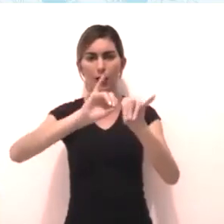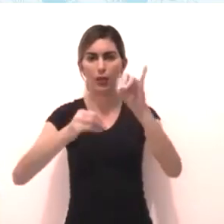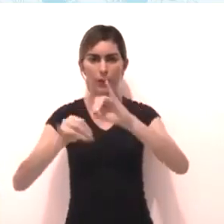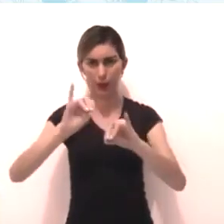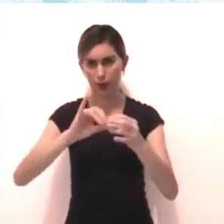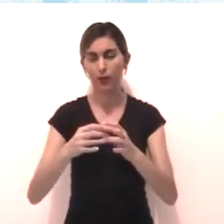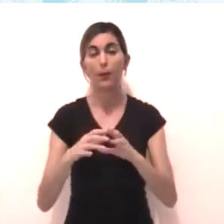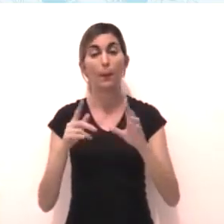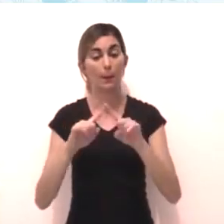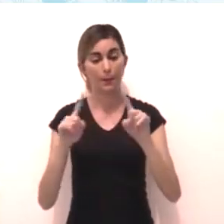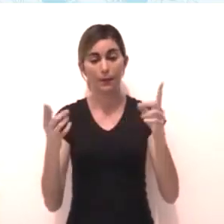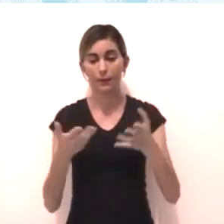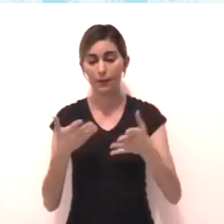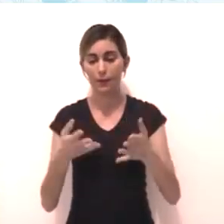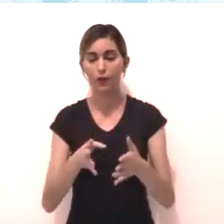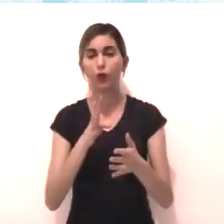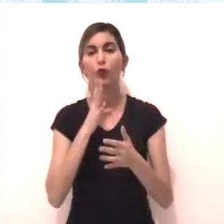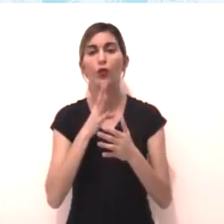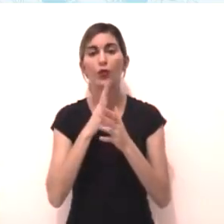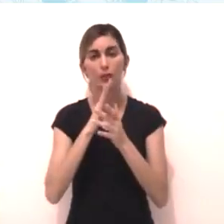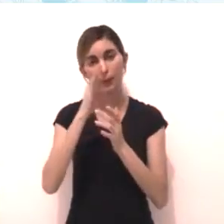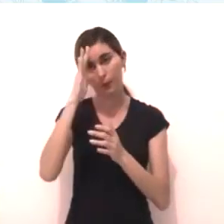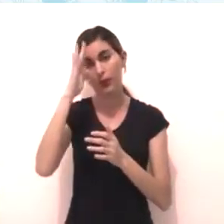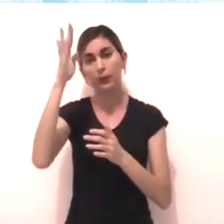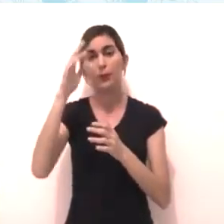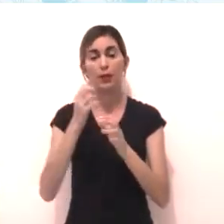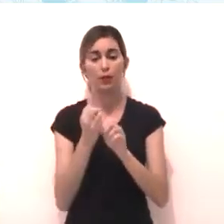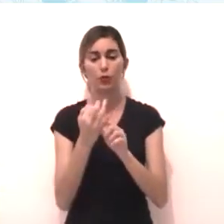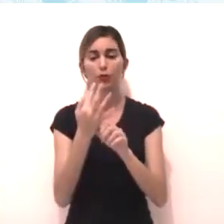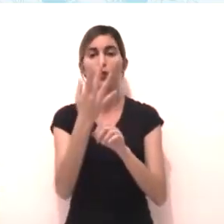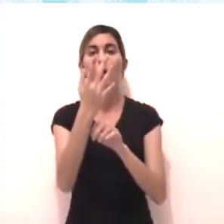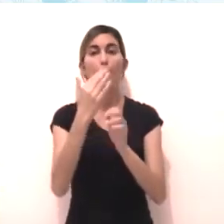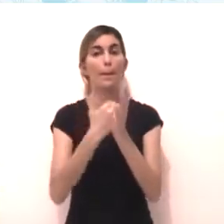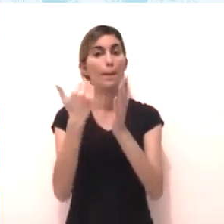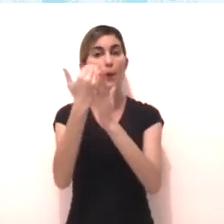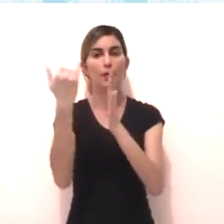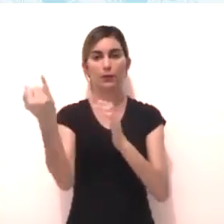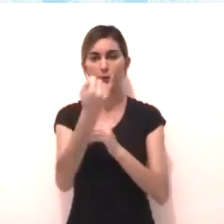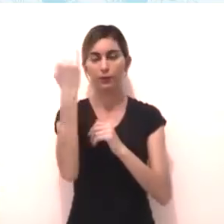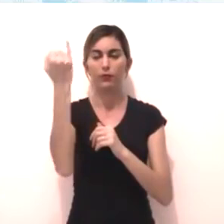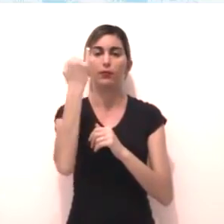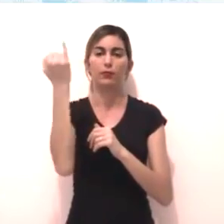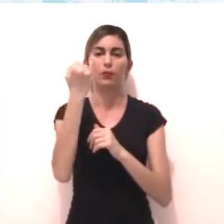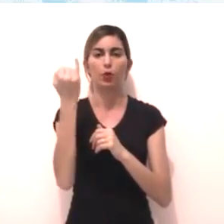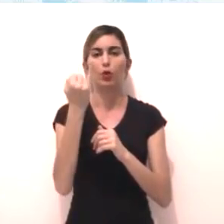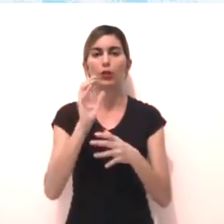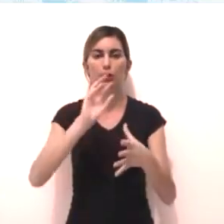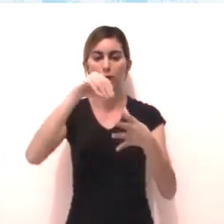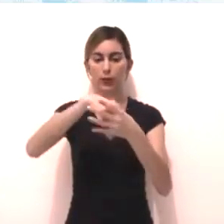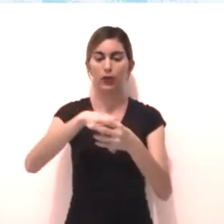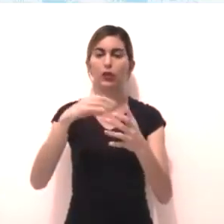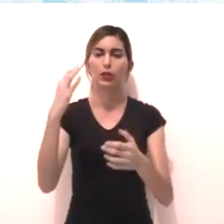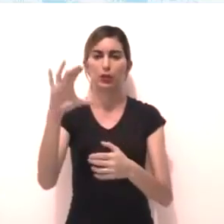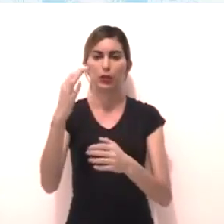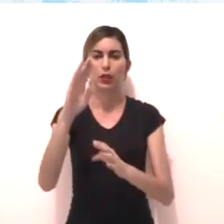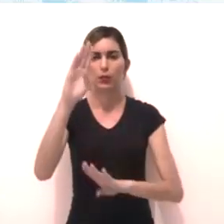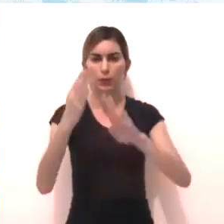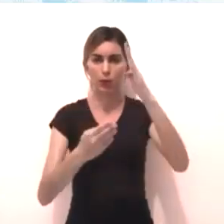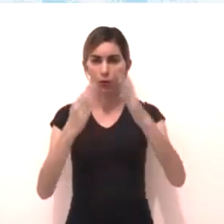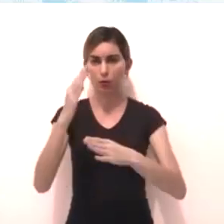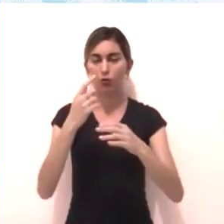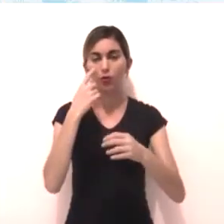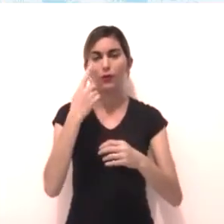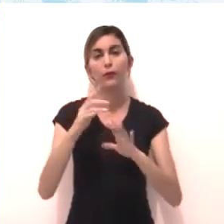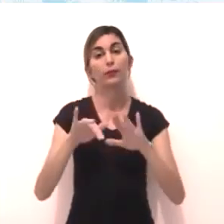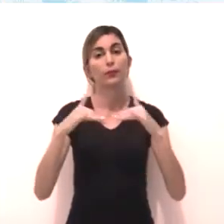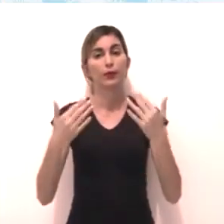químicos. Mas agora o que a gente vai conhecer são os principais gases, aqueles mais importantes dentro da ciência